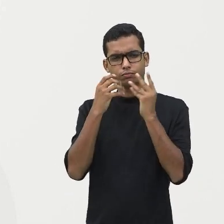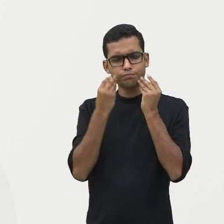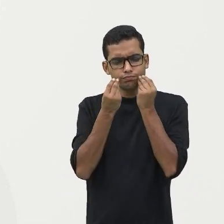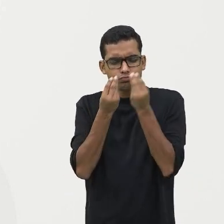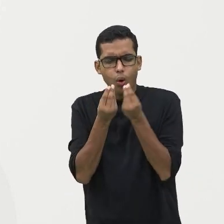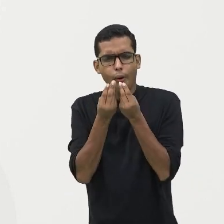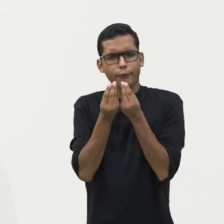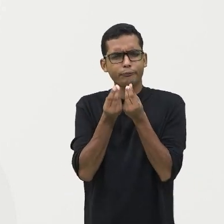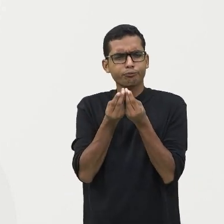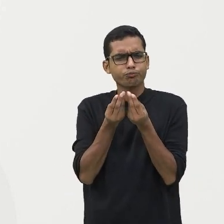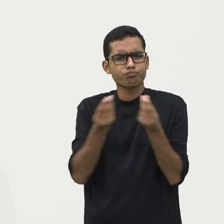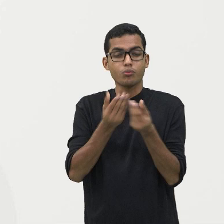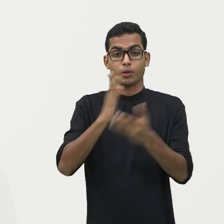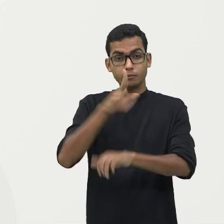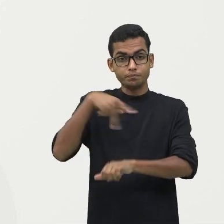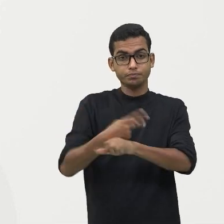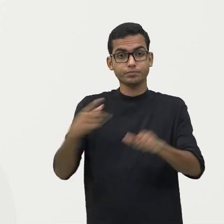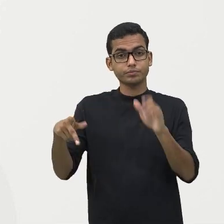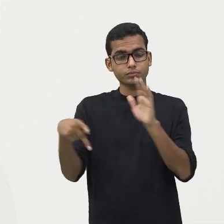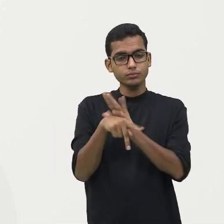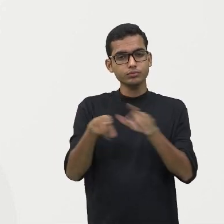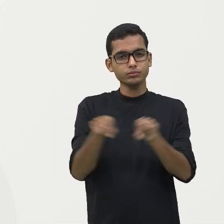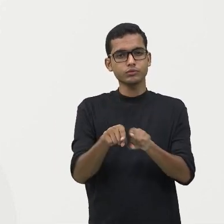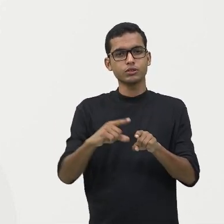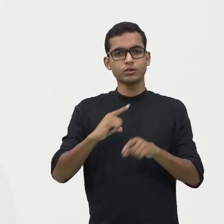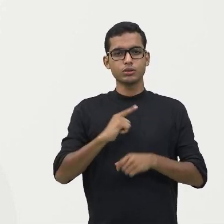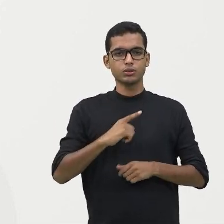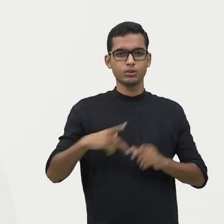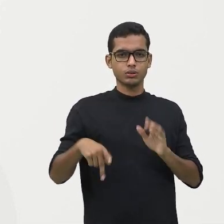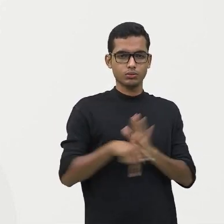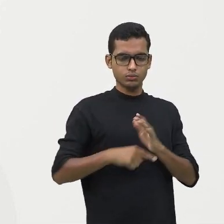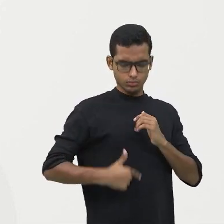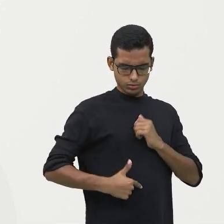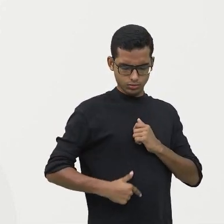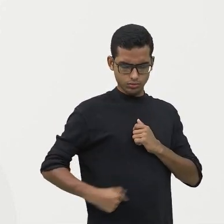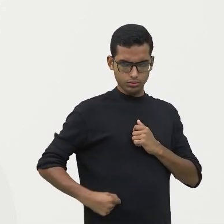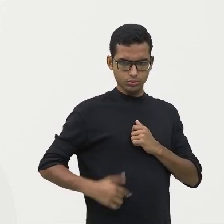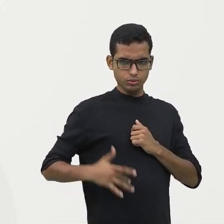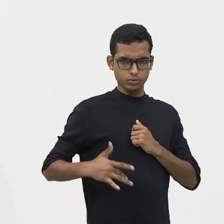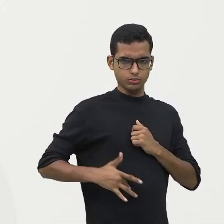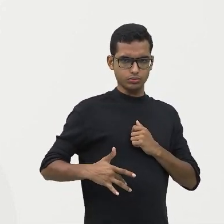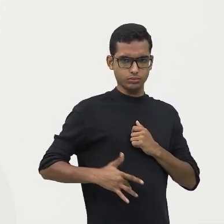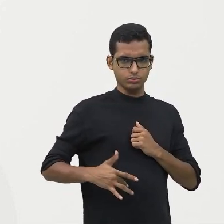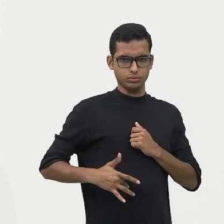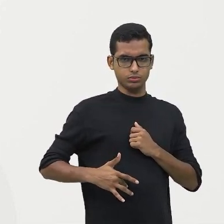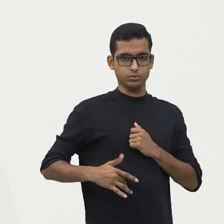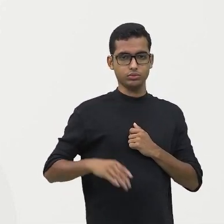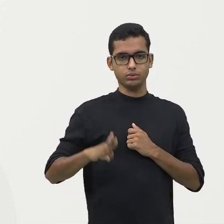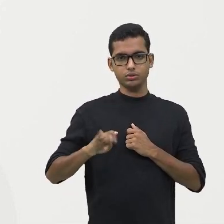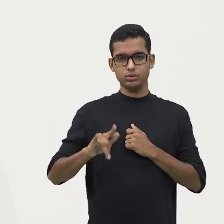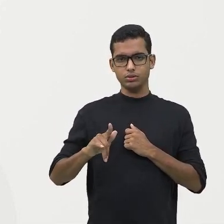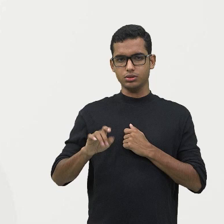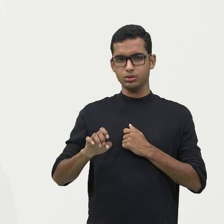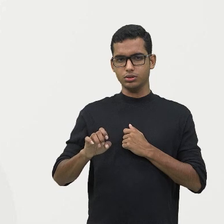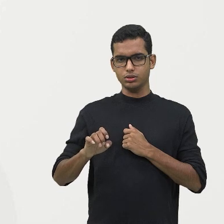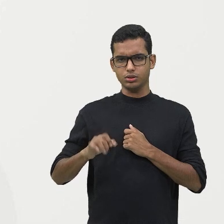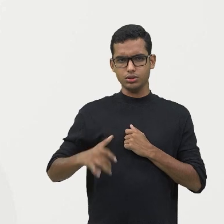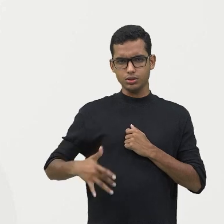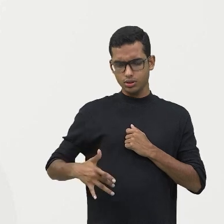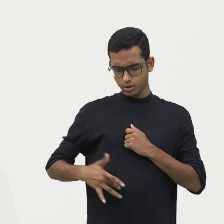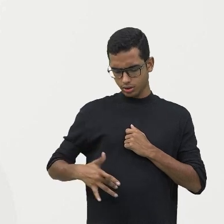tenho aqui, gente, a vesícula biliar, tá? E a vesícula biliar, a glândula que